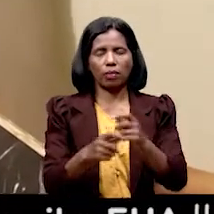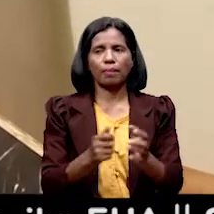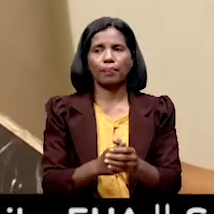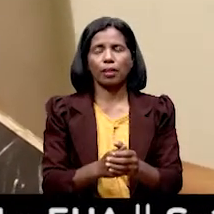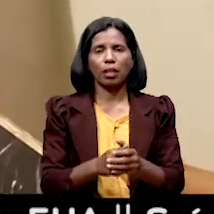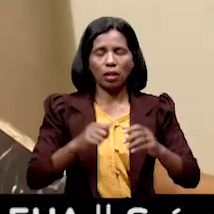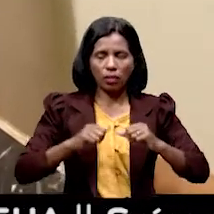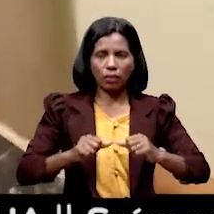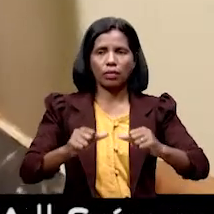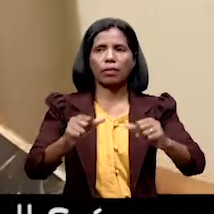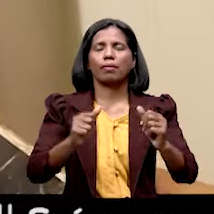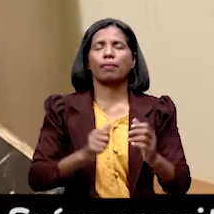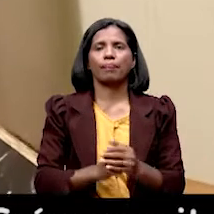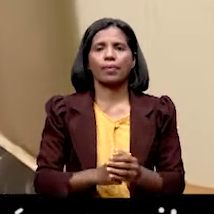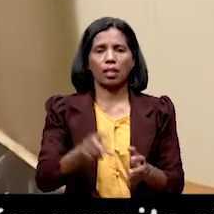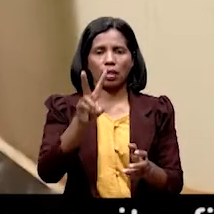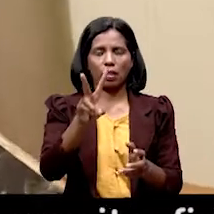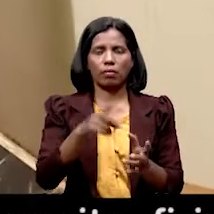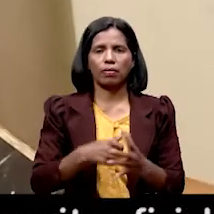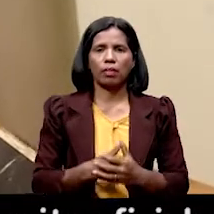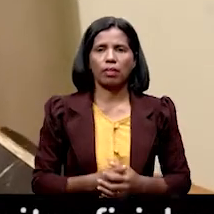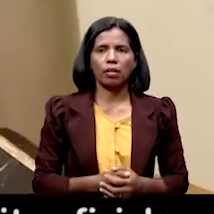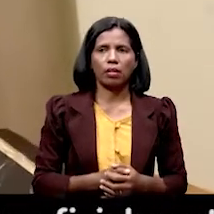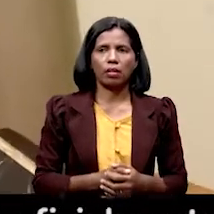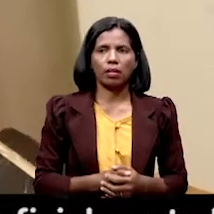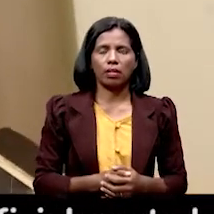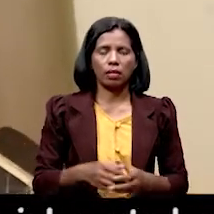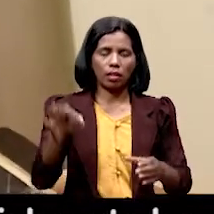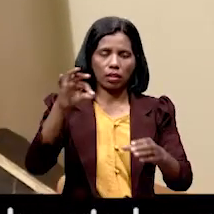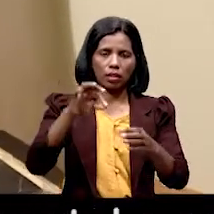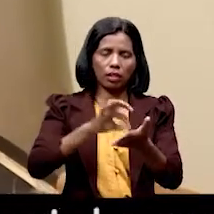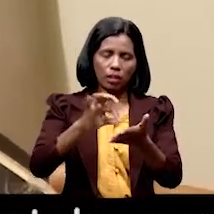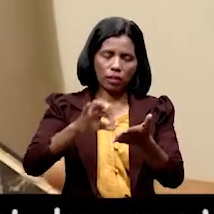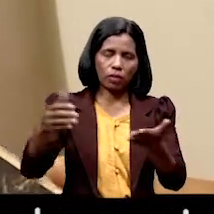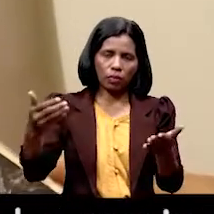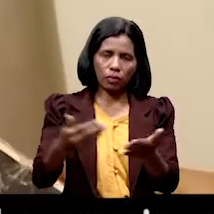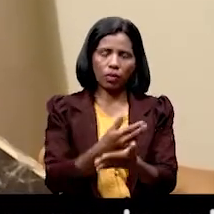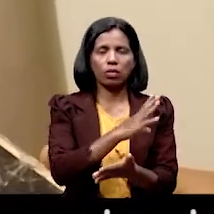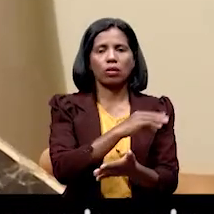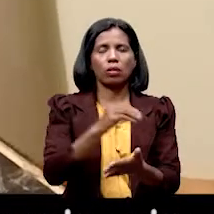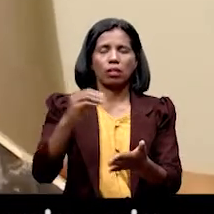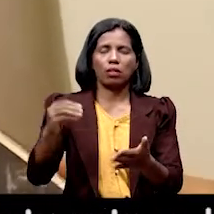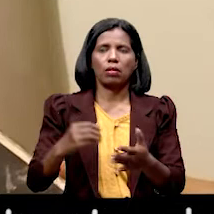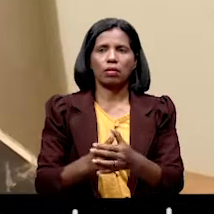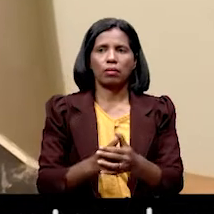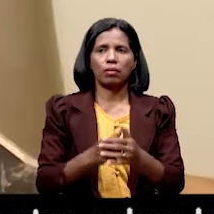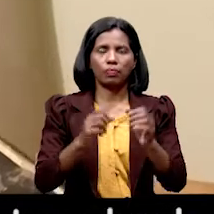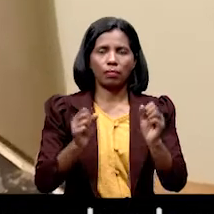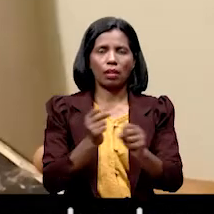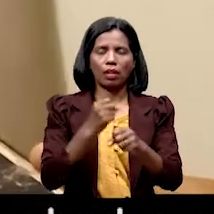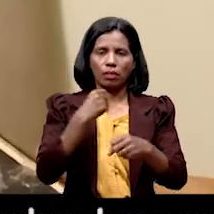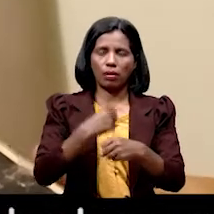lao ia wen rua ne ita nene problema mai registro fo no mas ita nene problema mai halo aktualiza sa ba ni